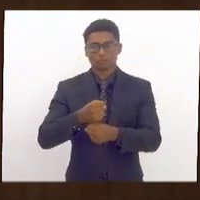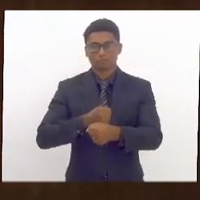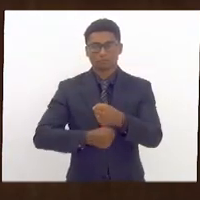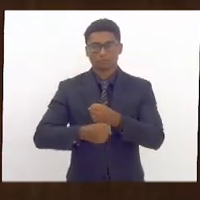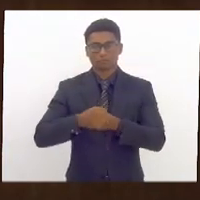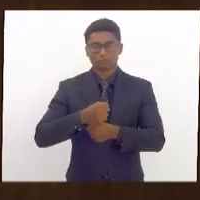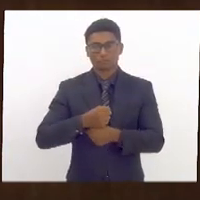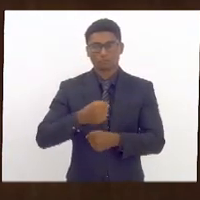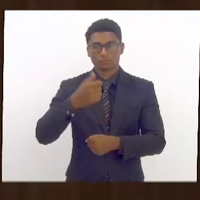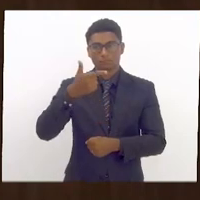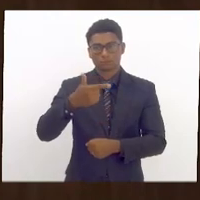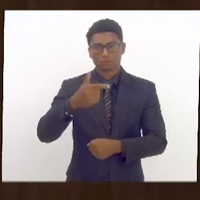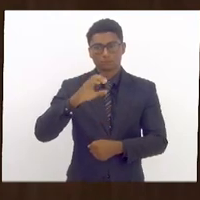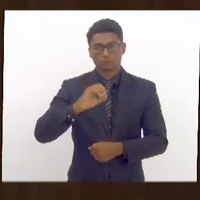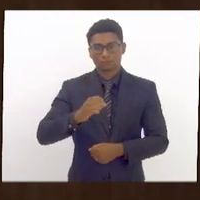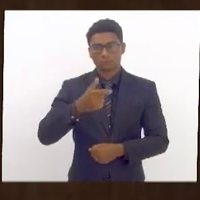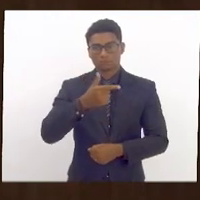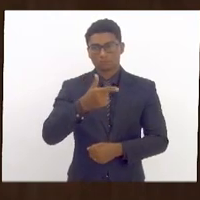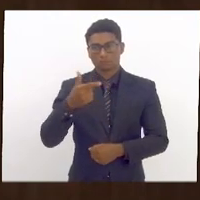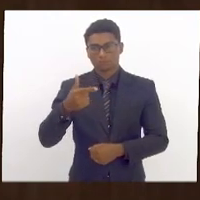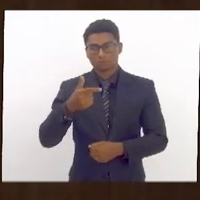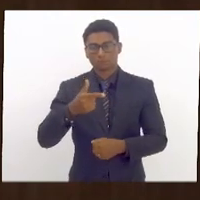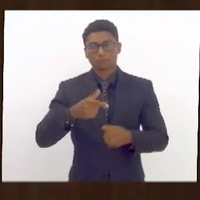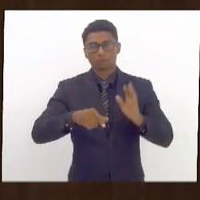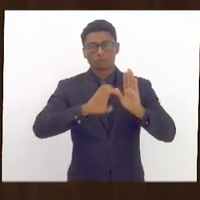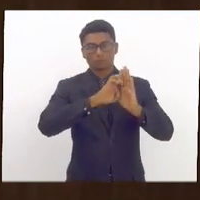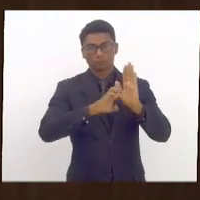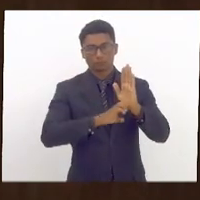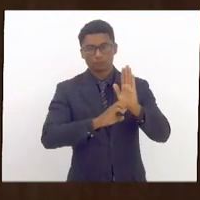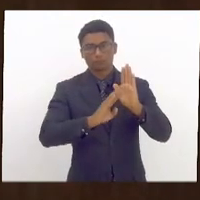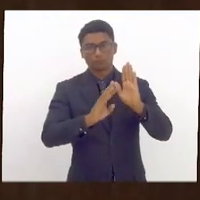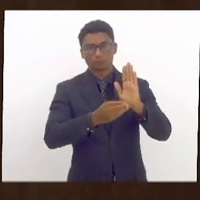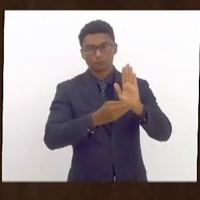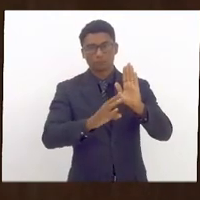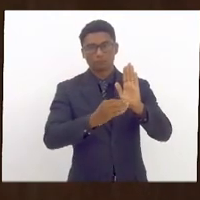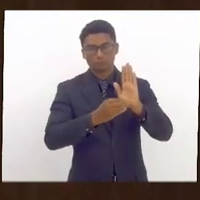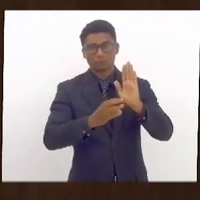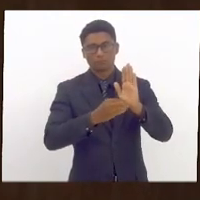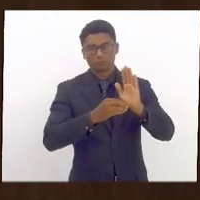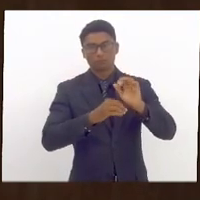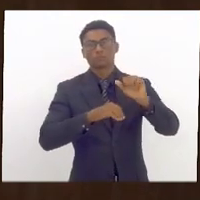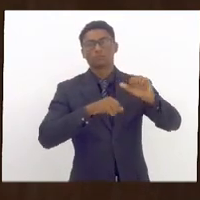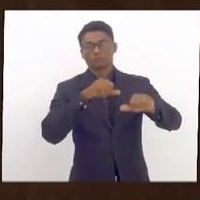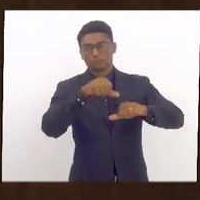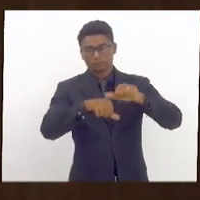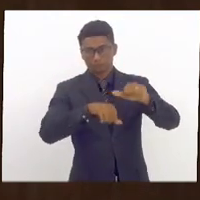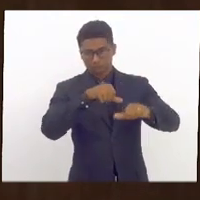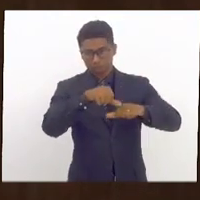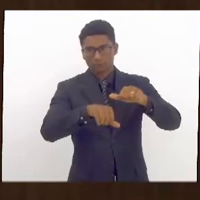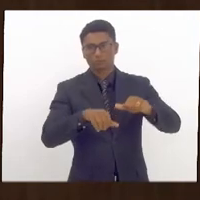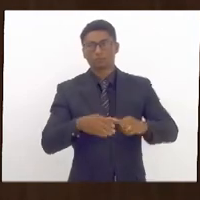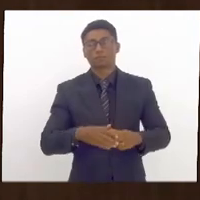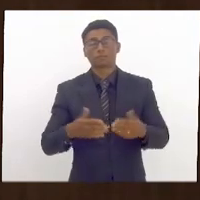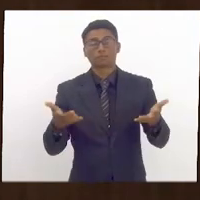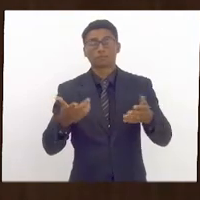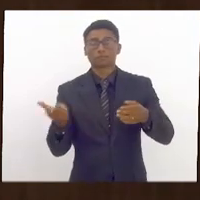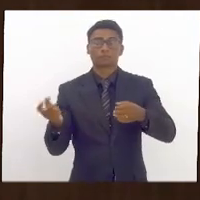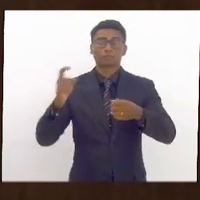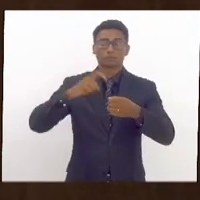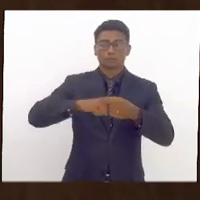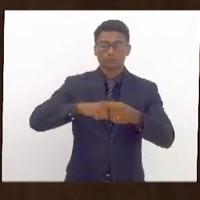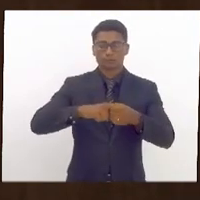2022 e com emendas foi alterado substancialmente. E ele volta com